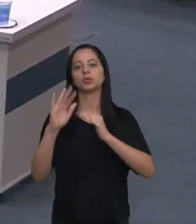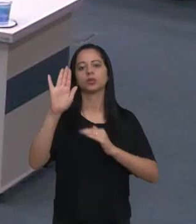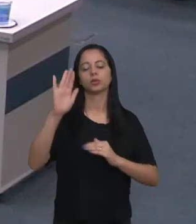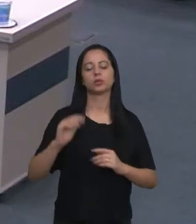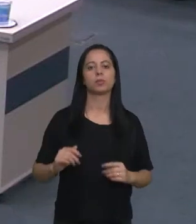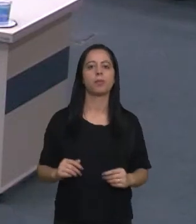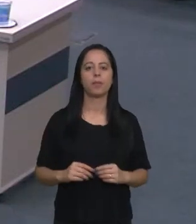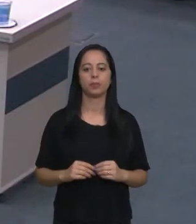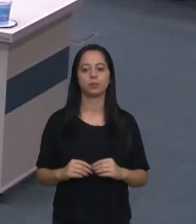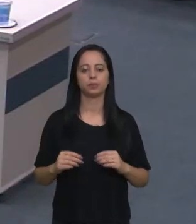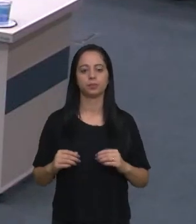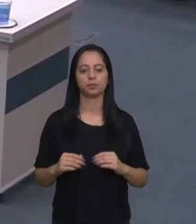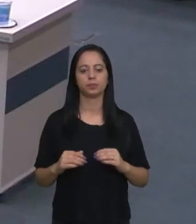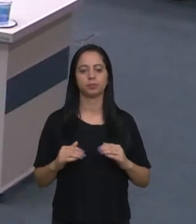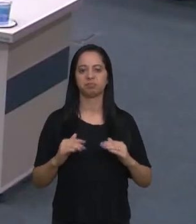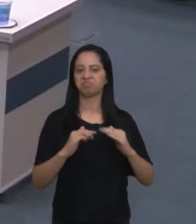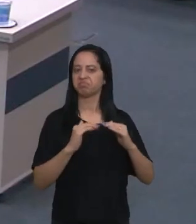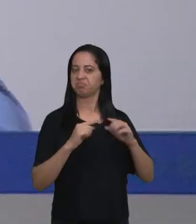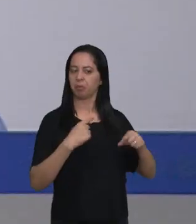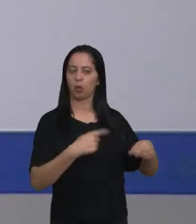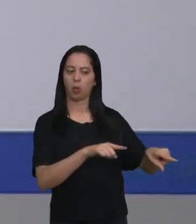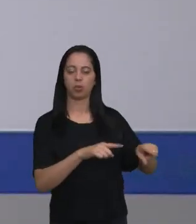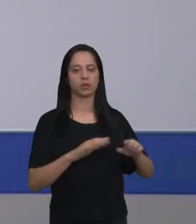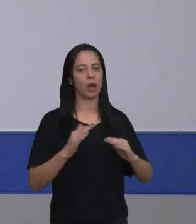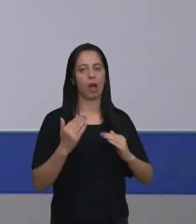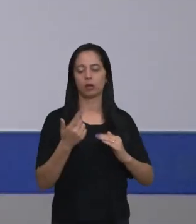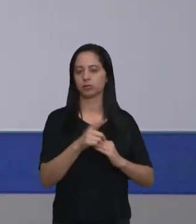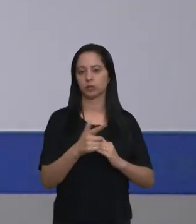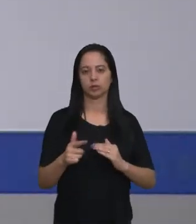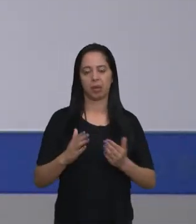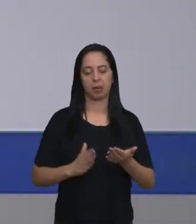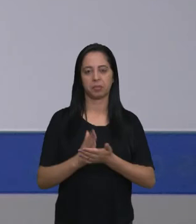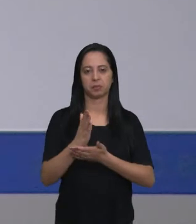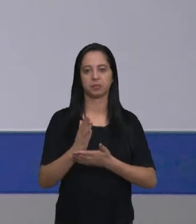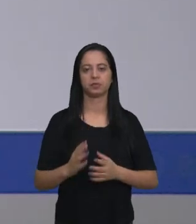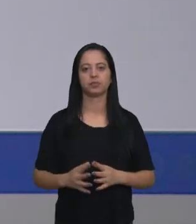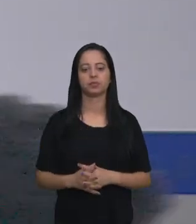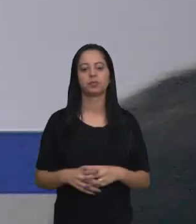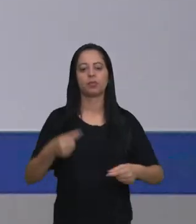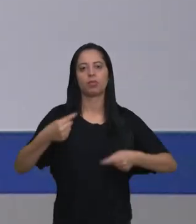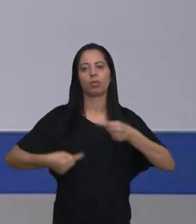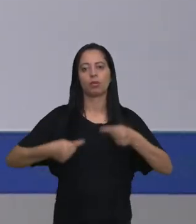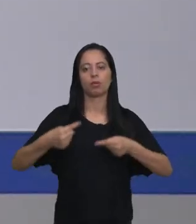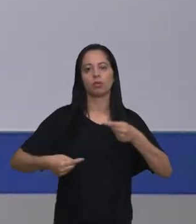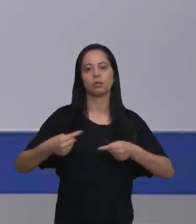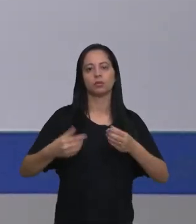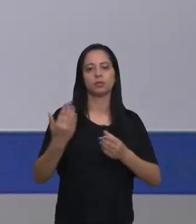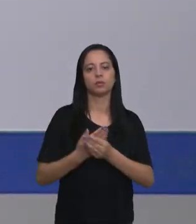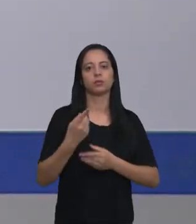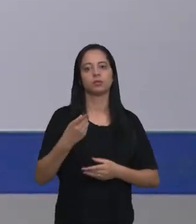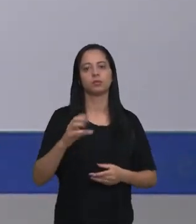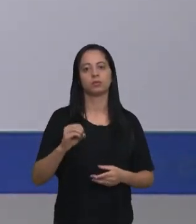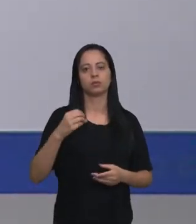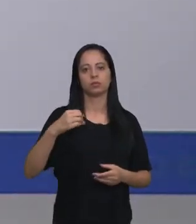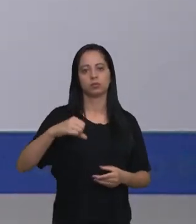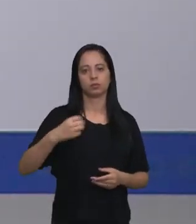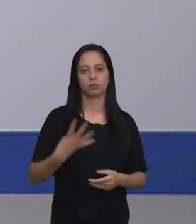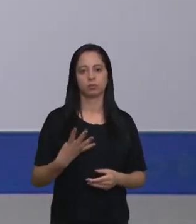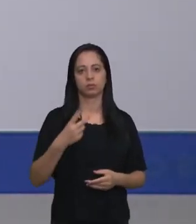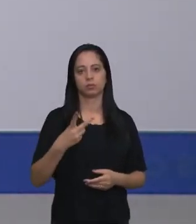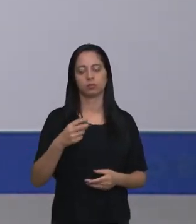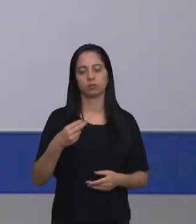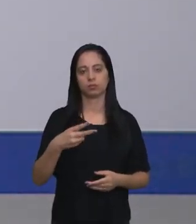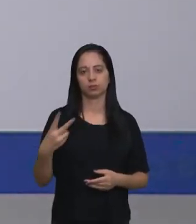manifestem. Nenhum voto contrário, senhor presidente. Aprovado por unanimidade. Em discussão, o processo número